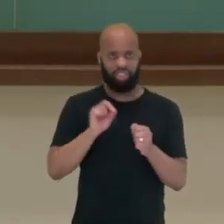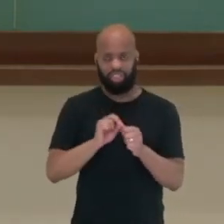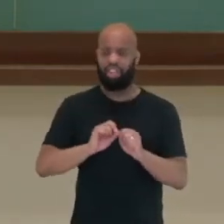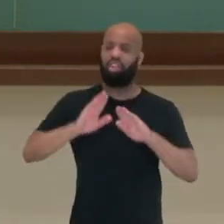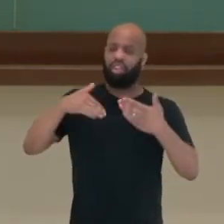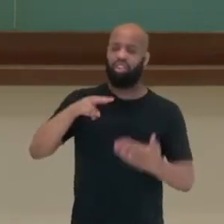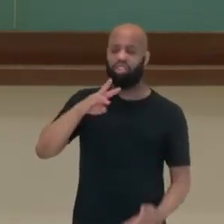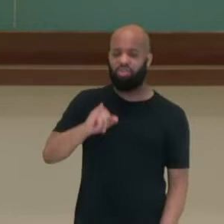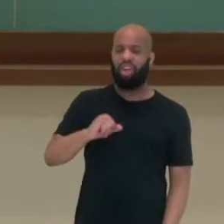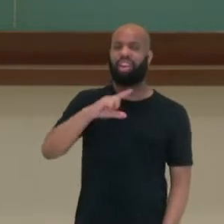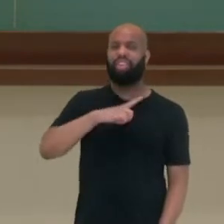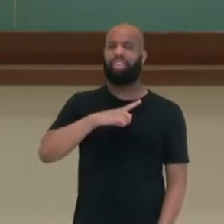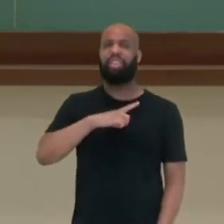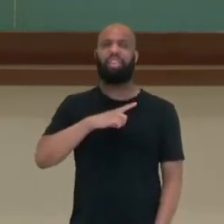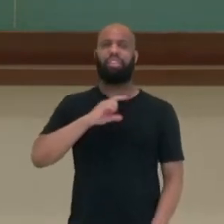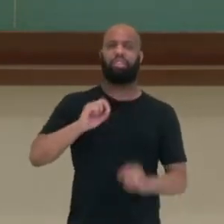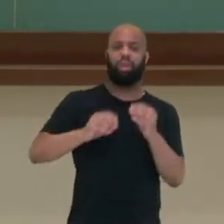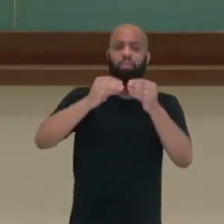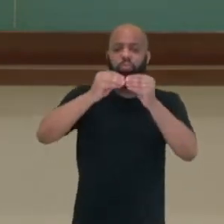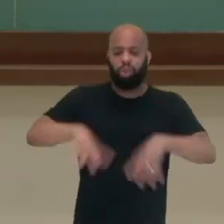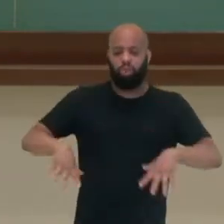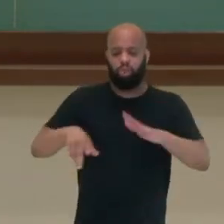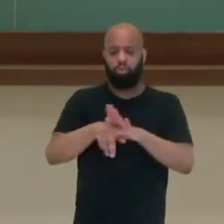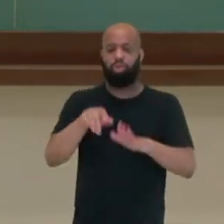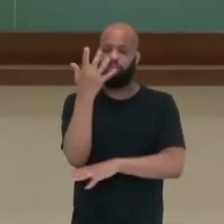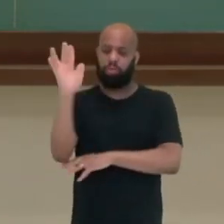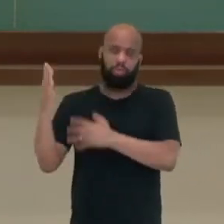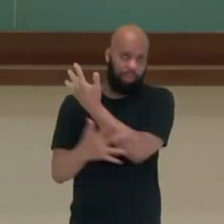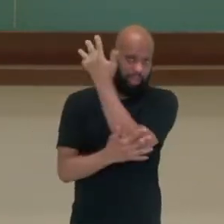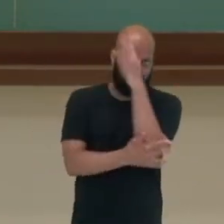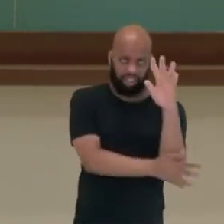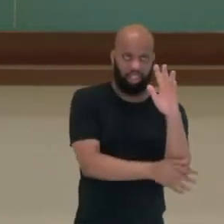vai oferecer impactos ao meio ambiente e